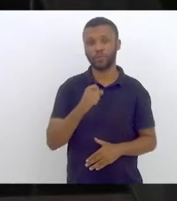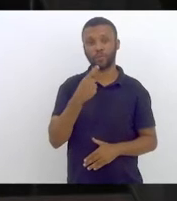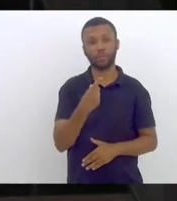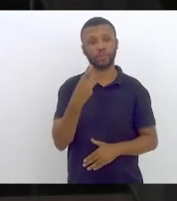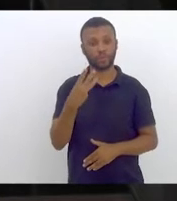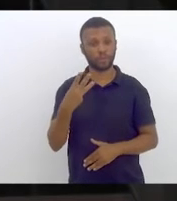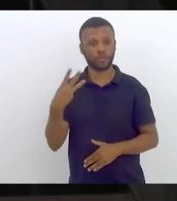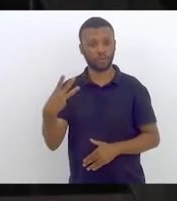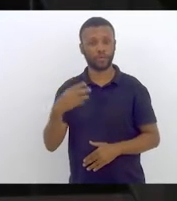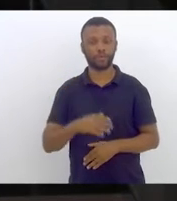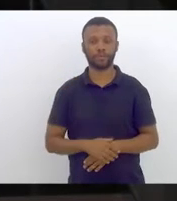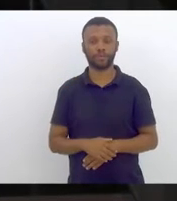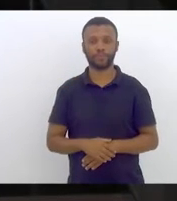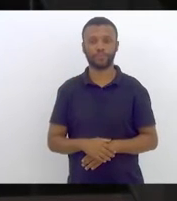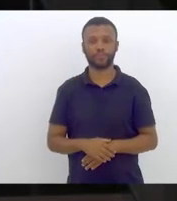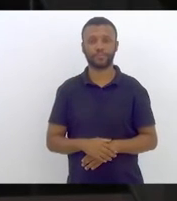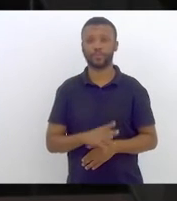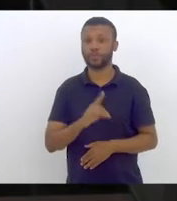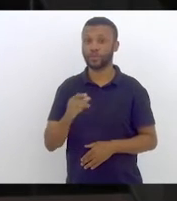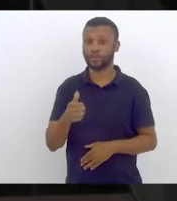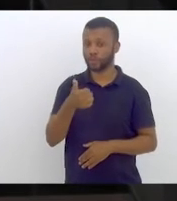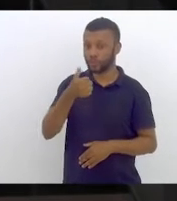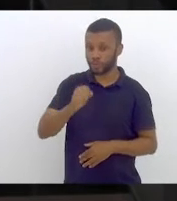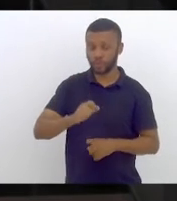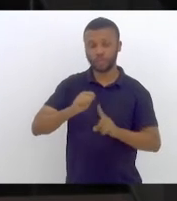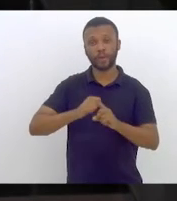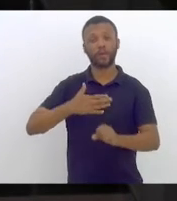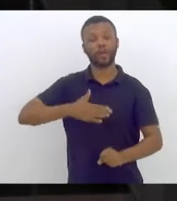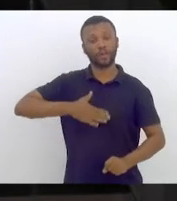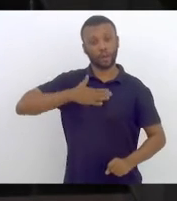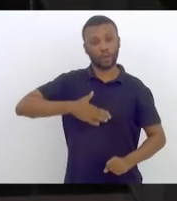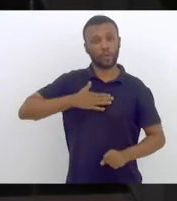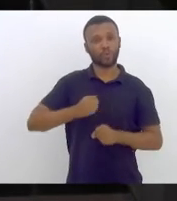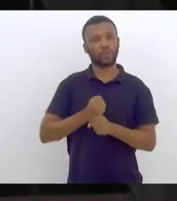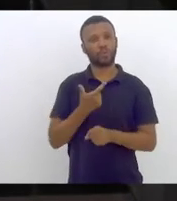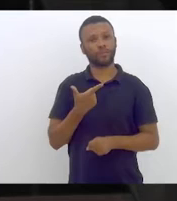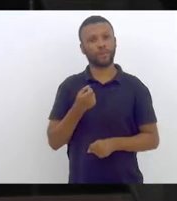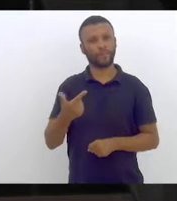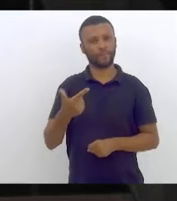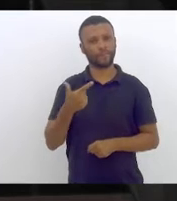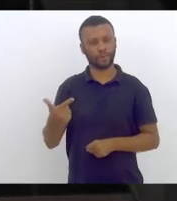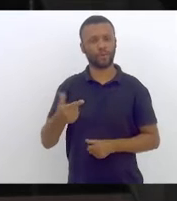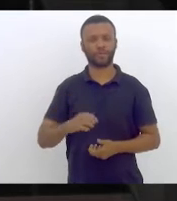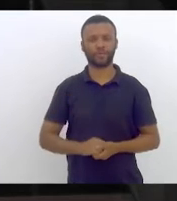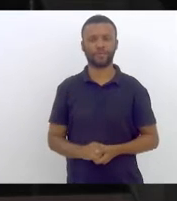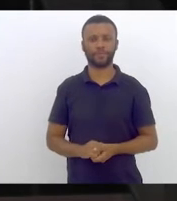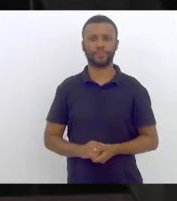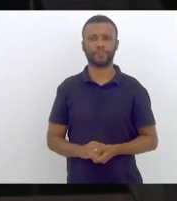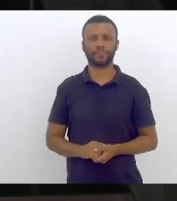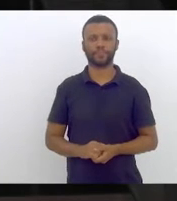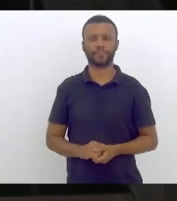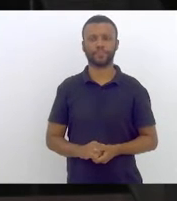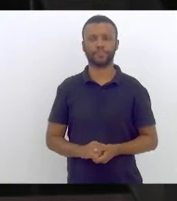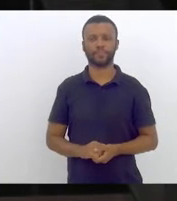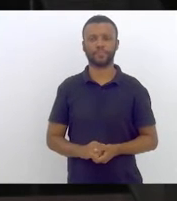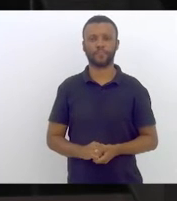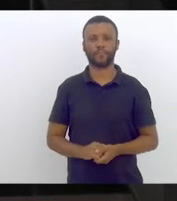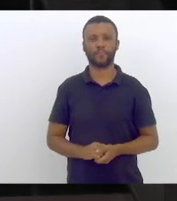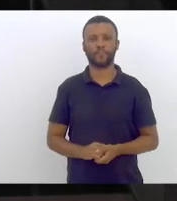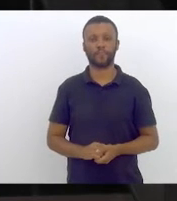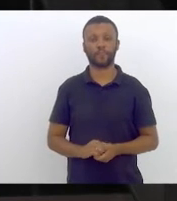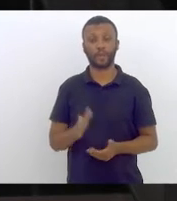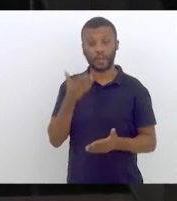48.133, 18 de agosto de 22, deputado André Siciliano, em